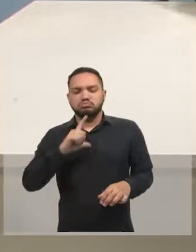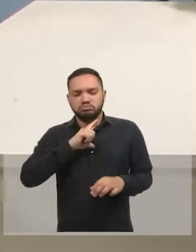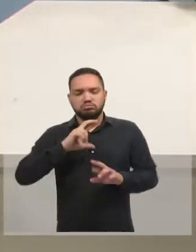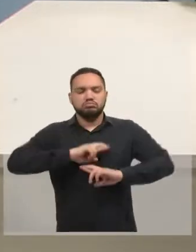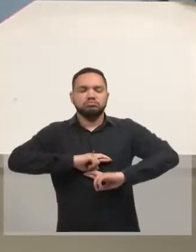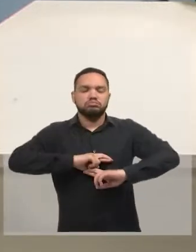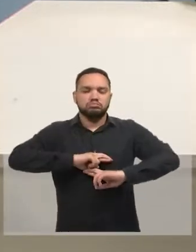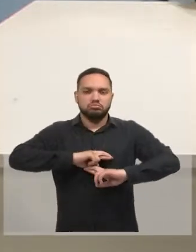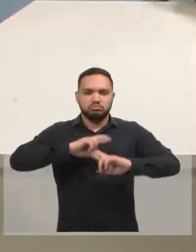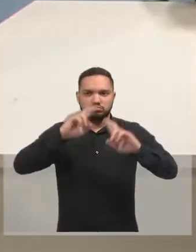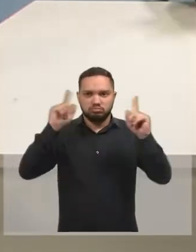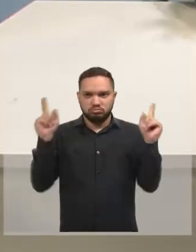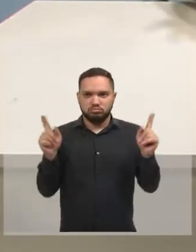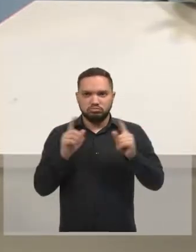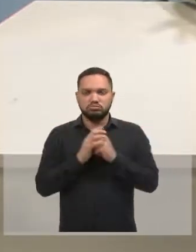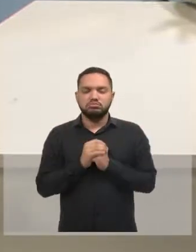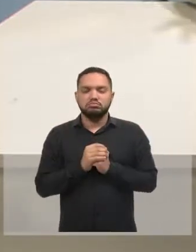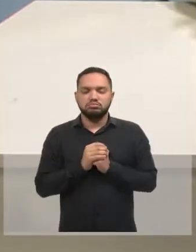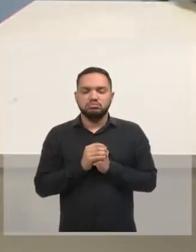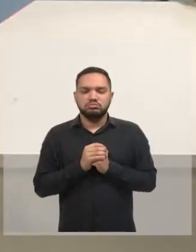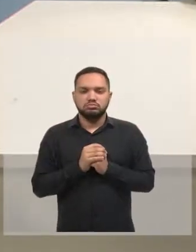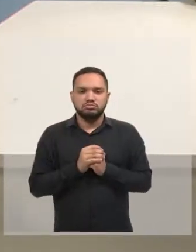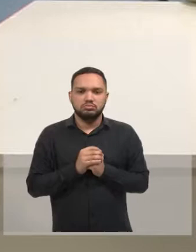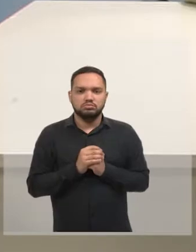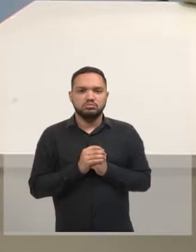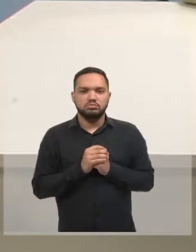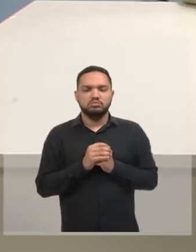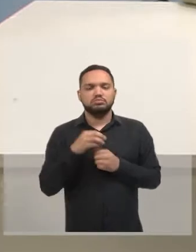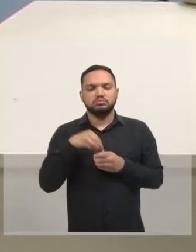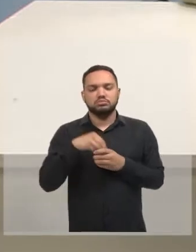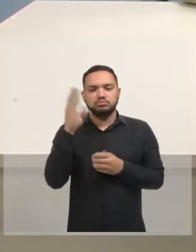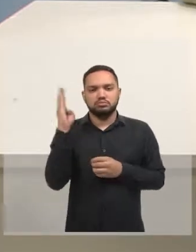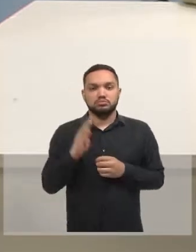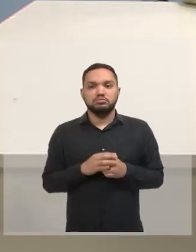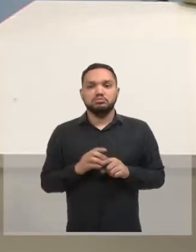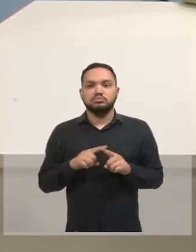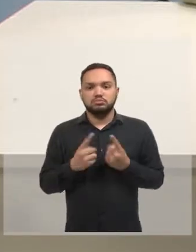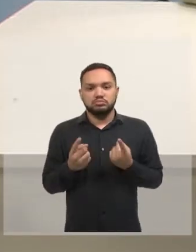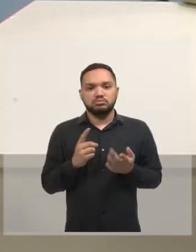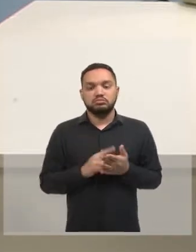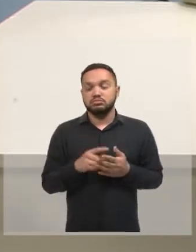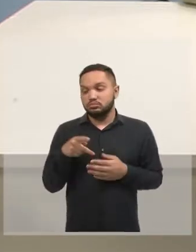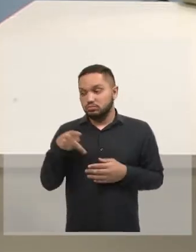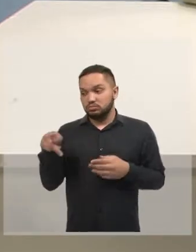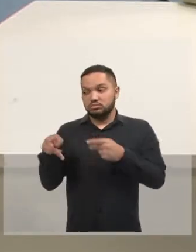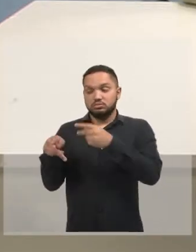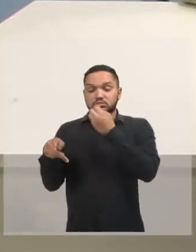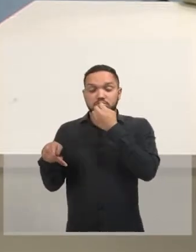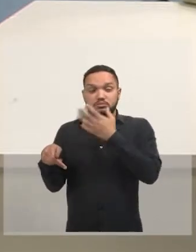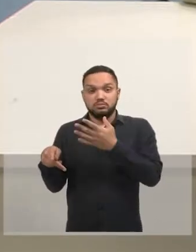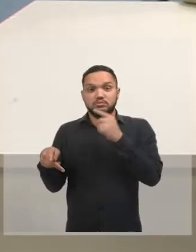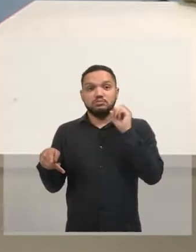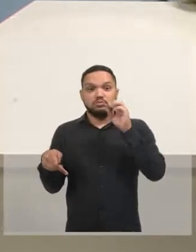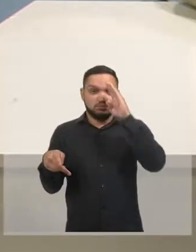necessidades que se relacionam com estas características, né, das regiões brasileiras. Agora, ele tem uma coisa a favor dele.